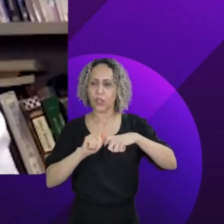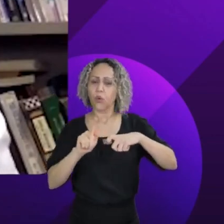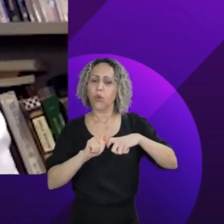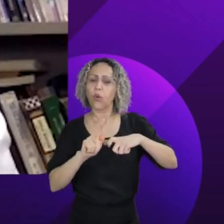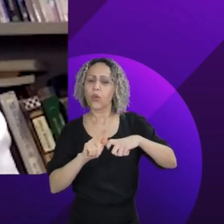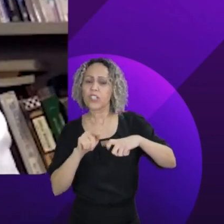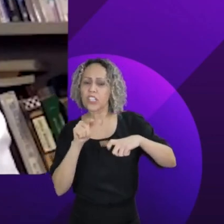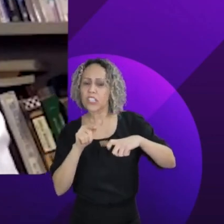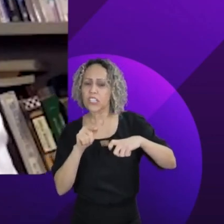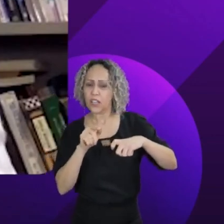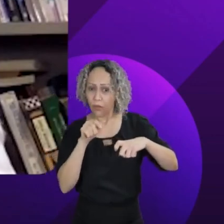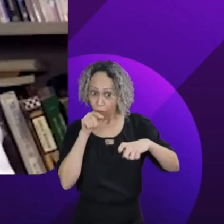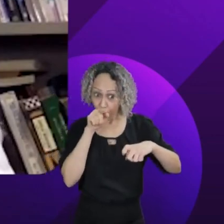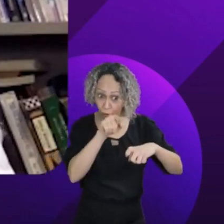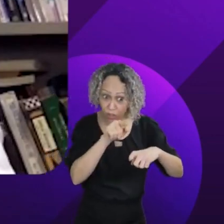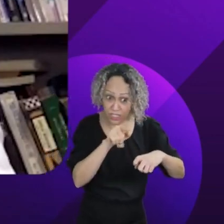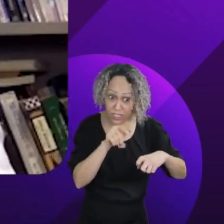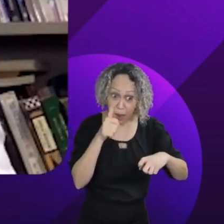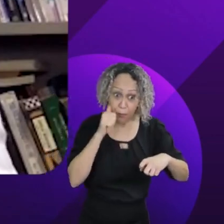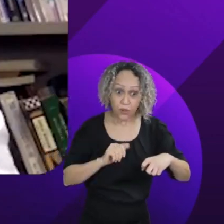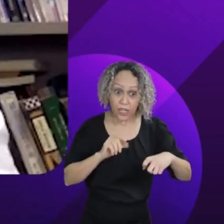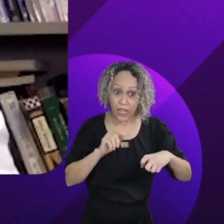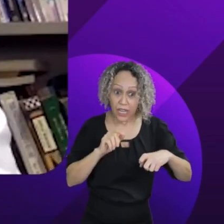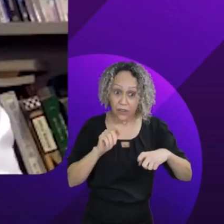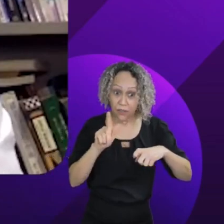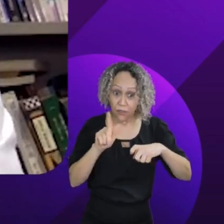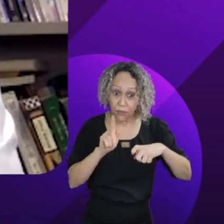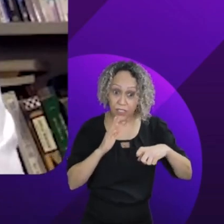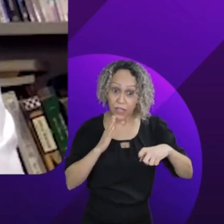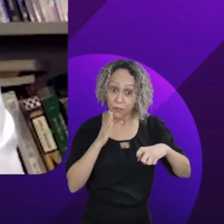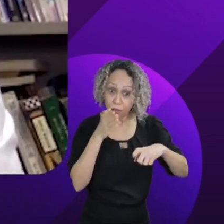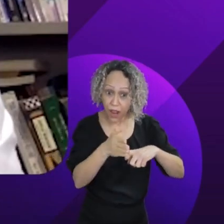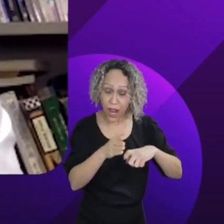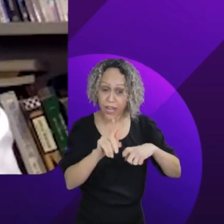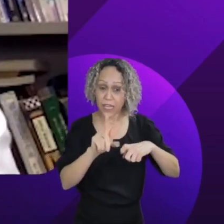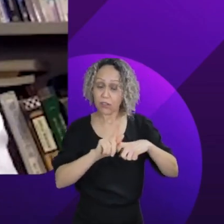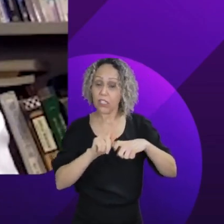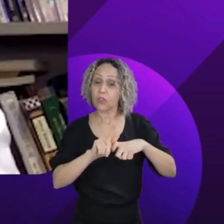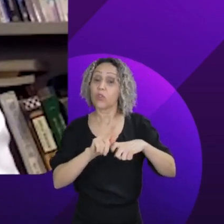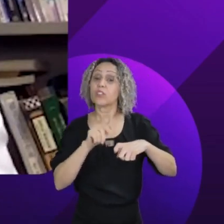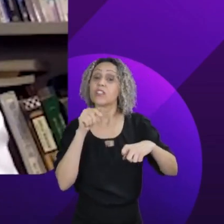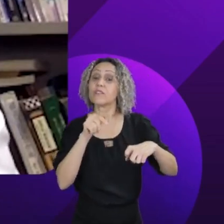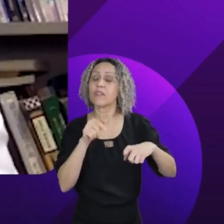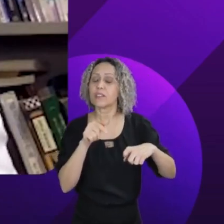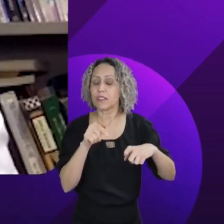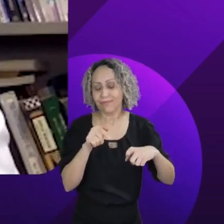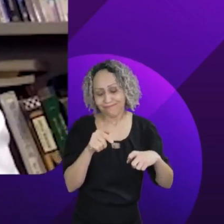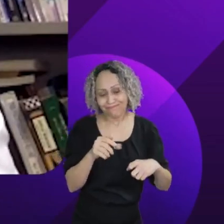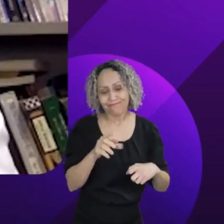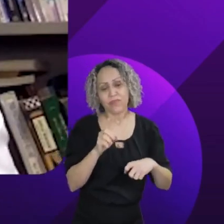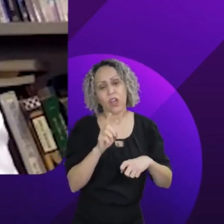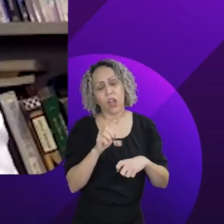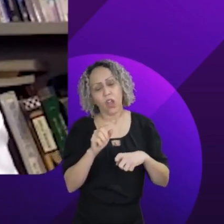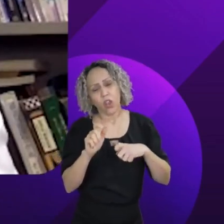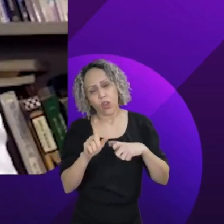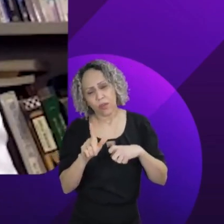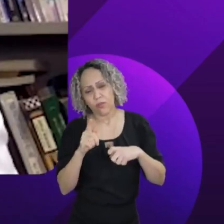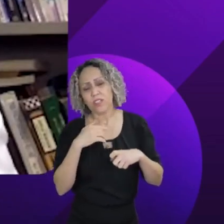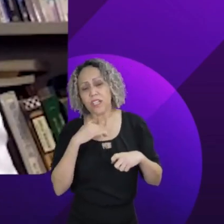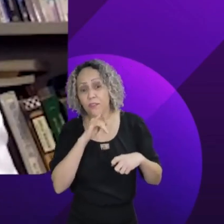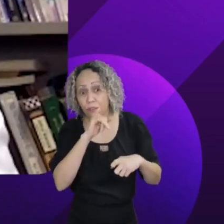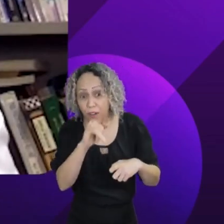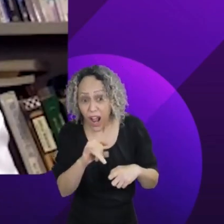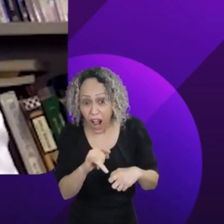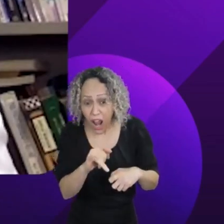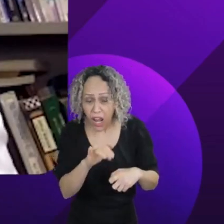não preciso também fazer uma densitometria óssea, porque tem um folclore aí que densitometria é uma coisa